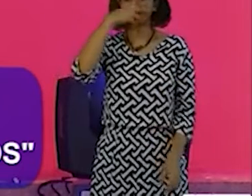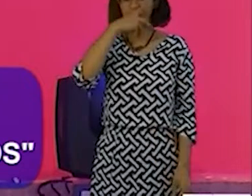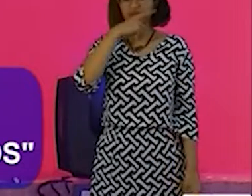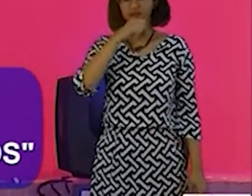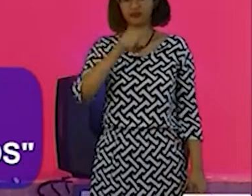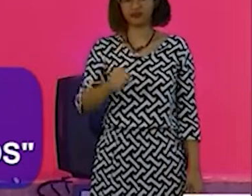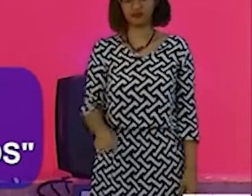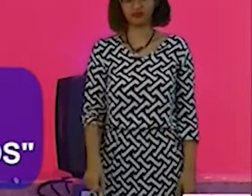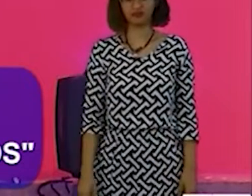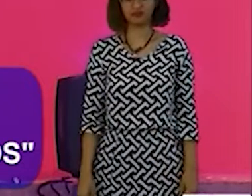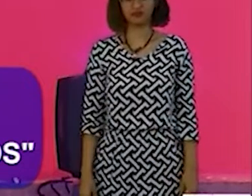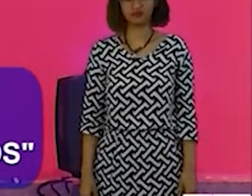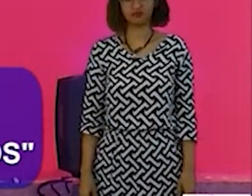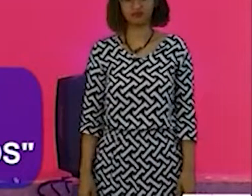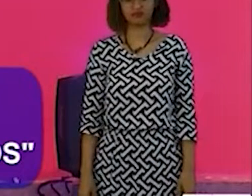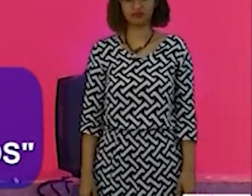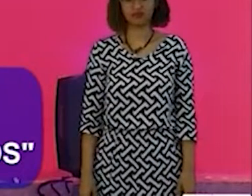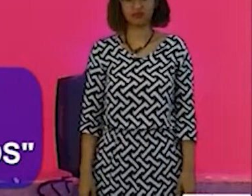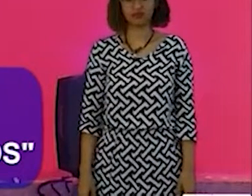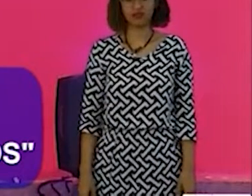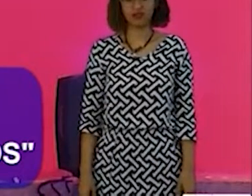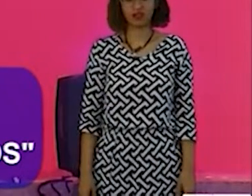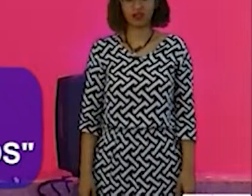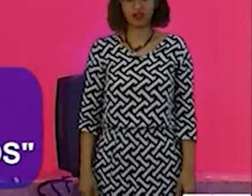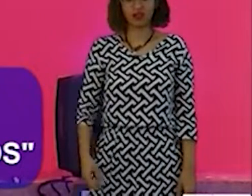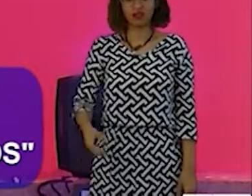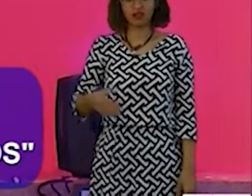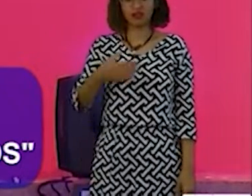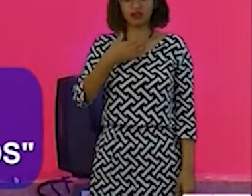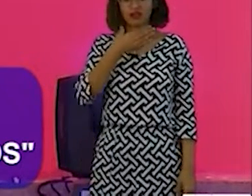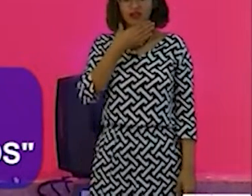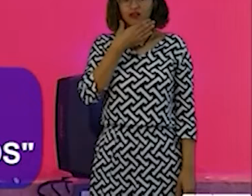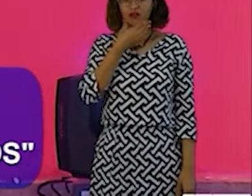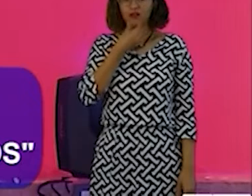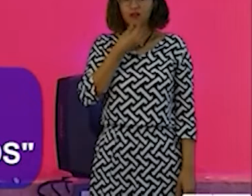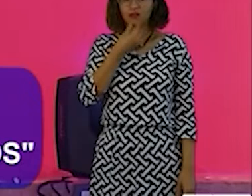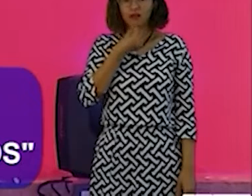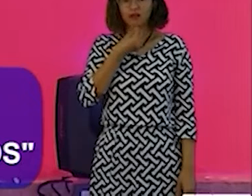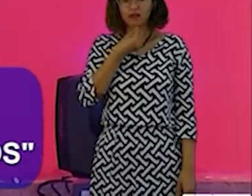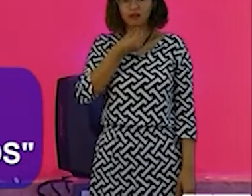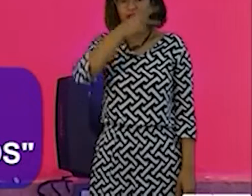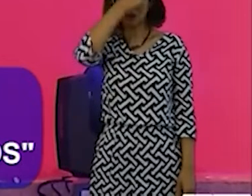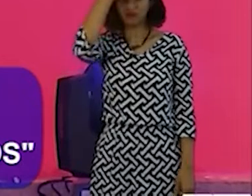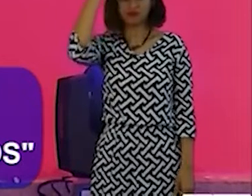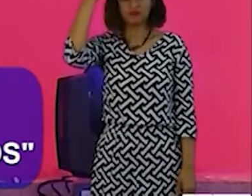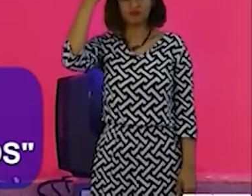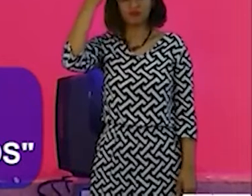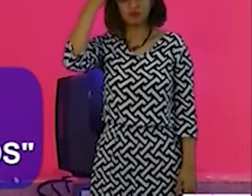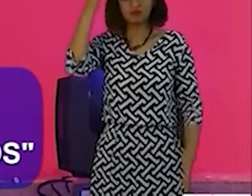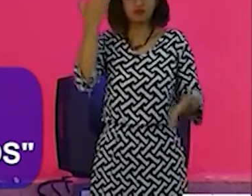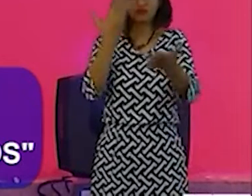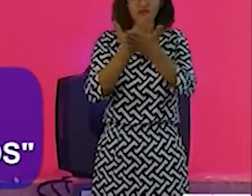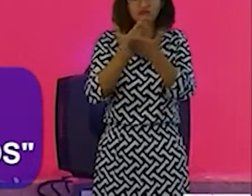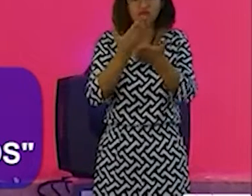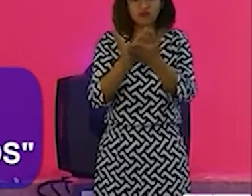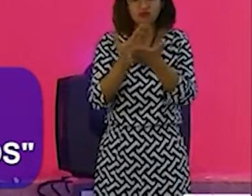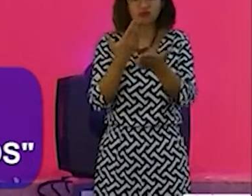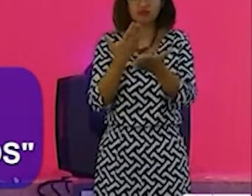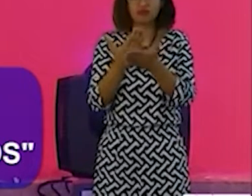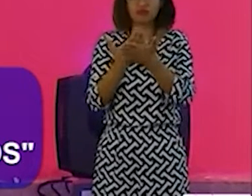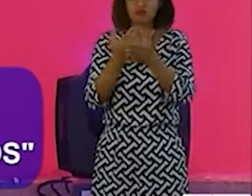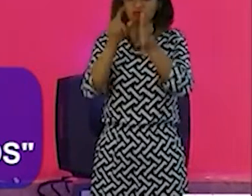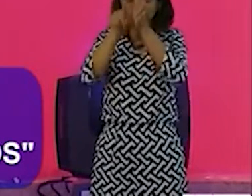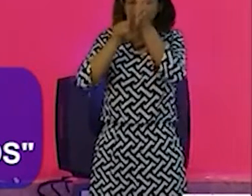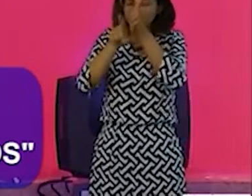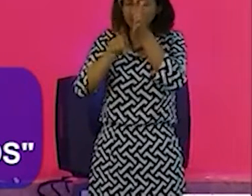Os gafanhotos então viria, e os historiadores dizem, os estudiosos falam, 10 centímetros de altura sobre a terra, sobre toda